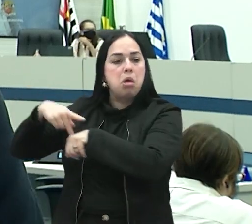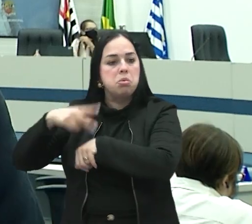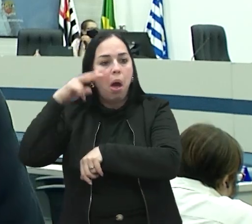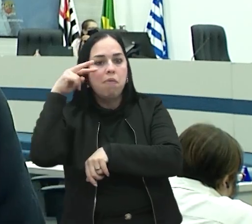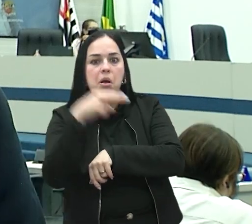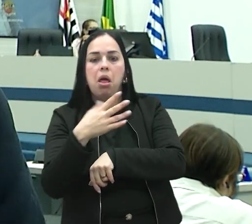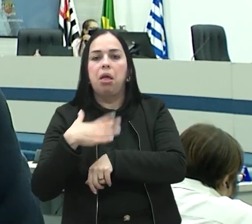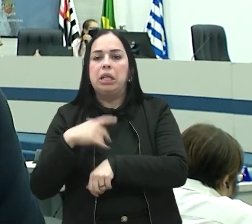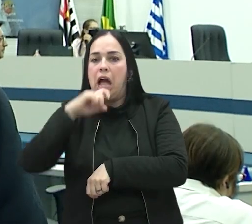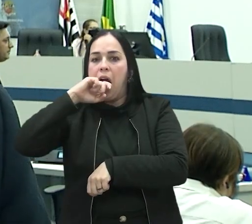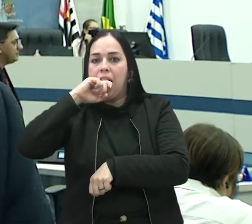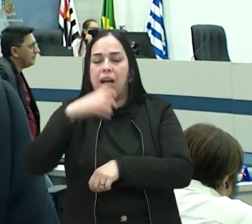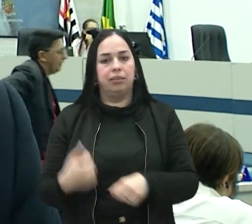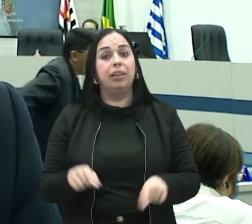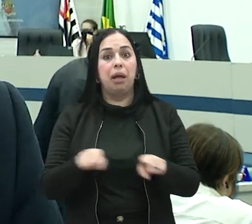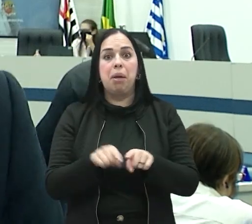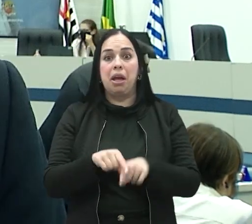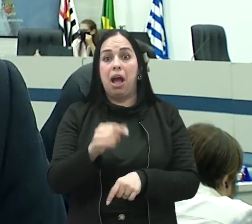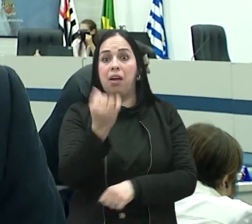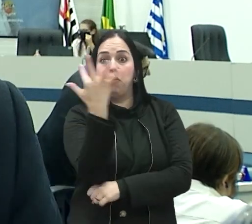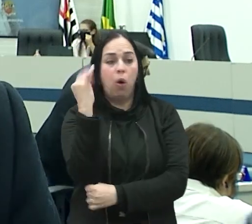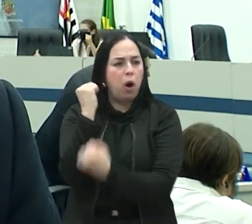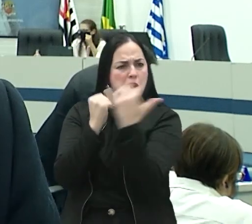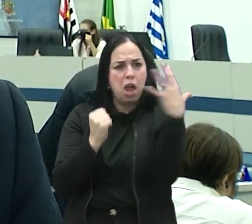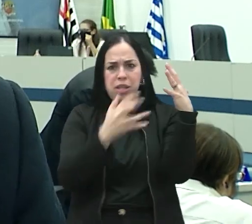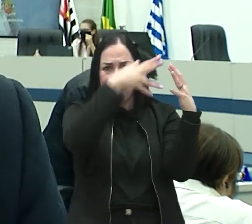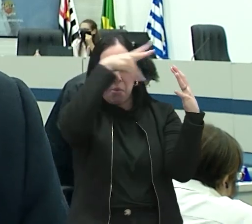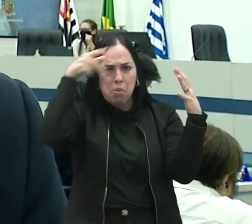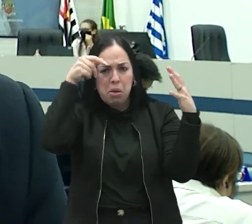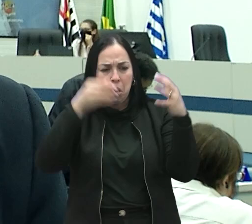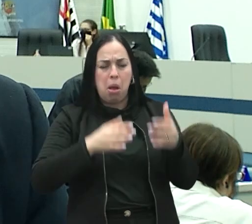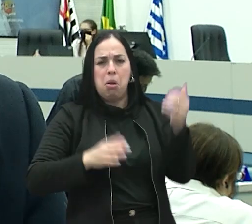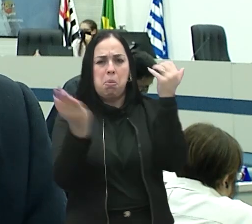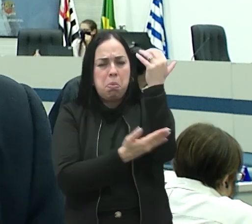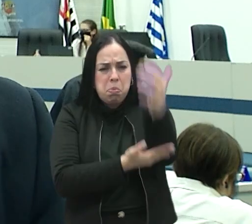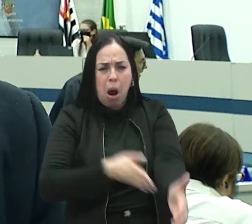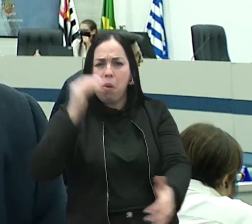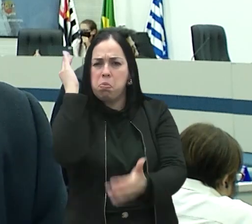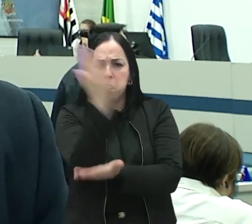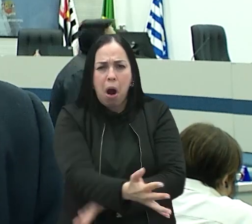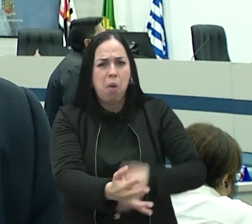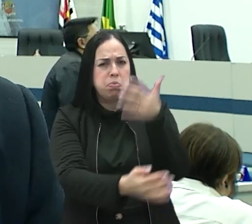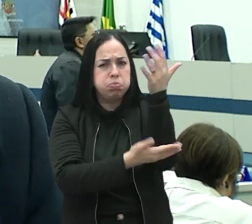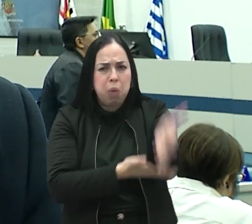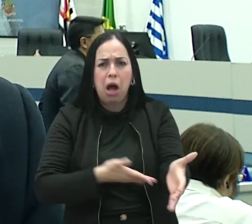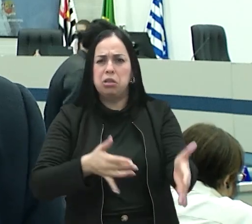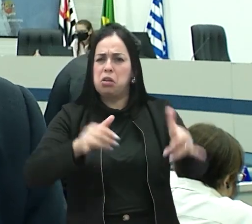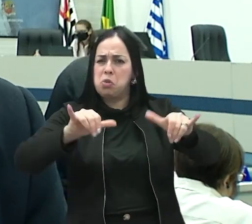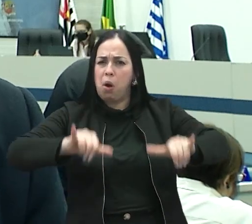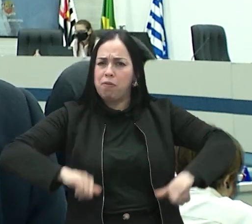invejado pelo planeta. A maior floresta do mundo, a Amazônia, sendo tão agredida, tão ofendida, tão